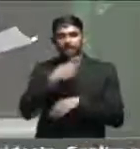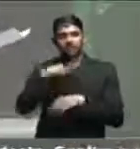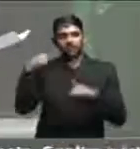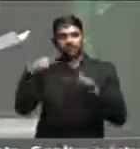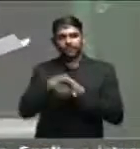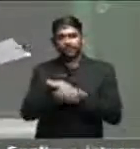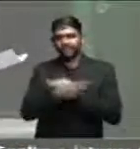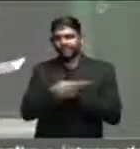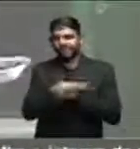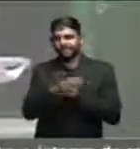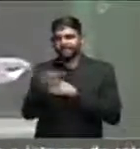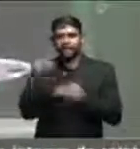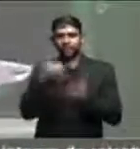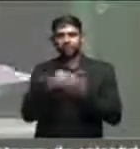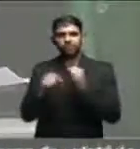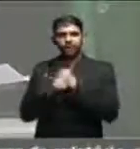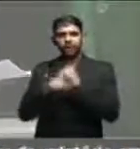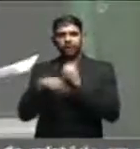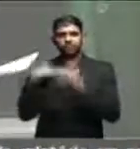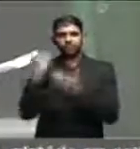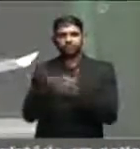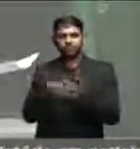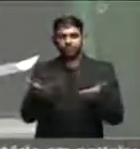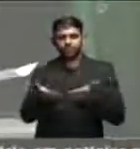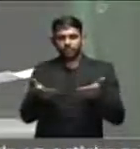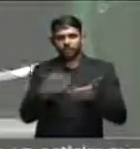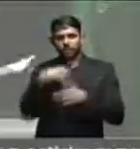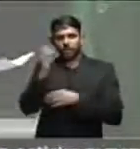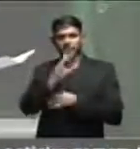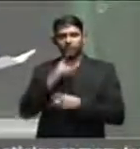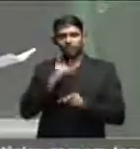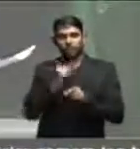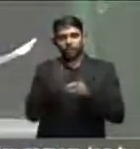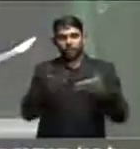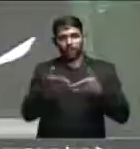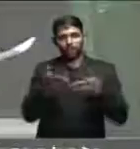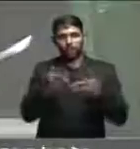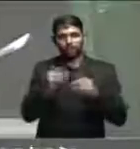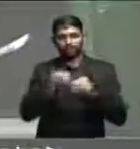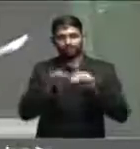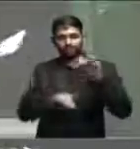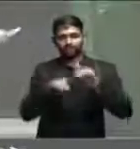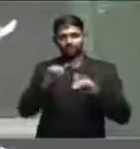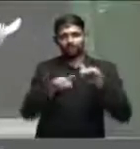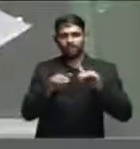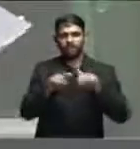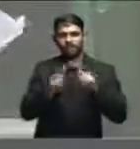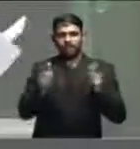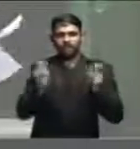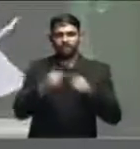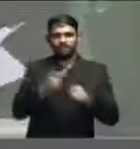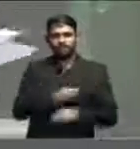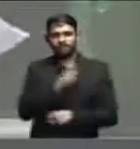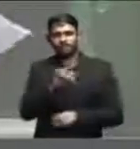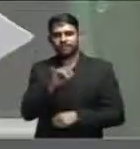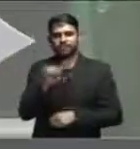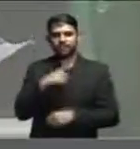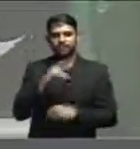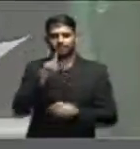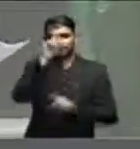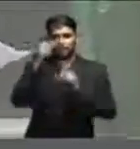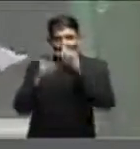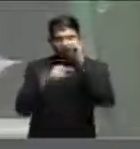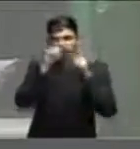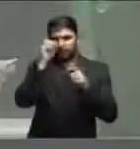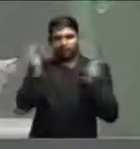e a mais prolongada das últimas décadas. O Brasil encontra-se hoje em desalinho com o enorme potencial criativo